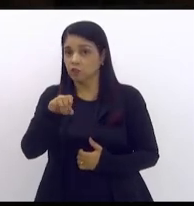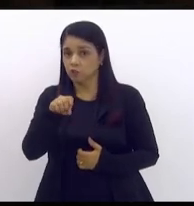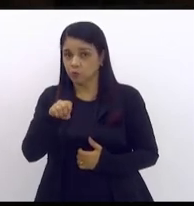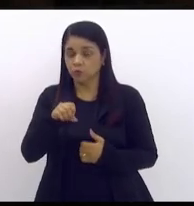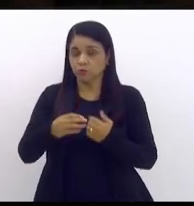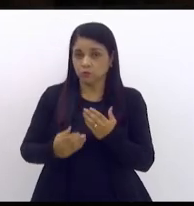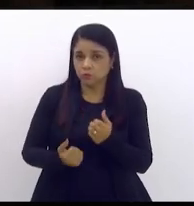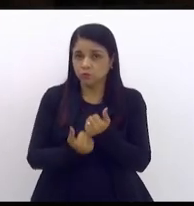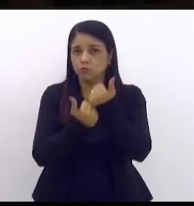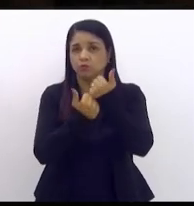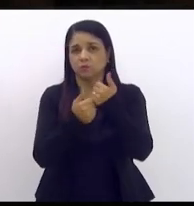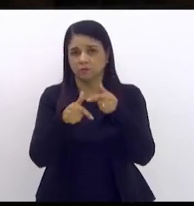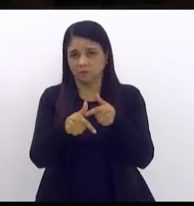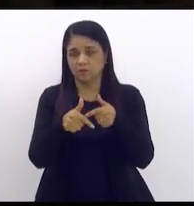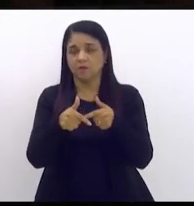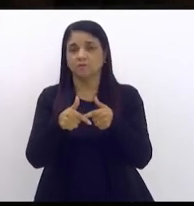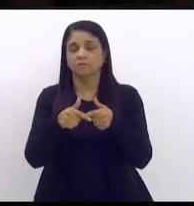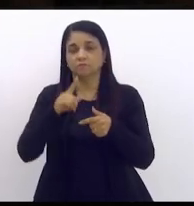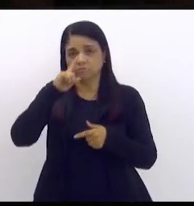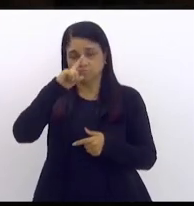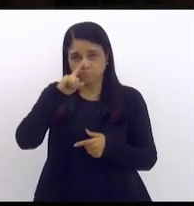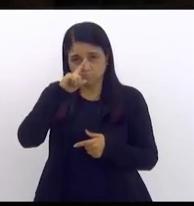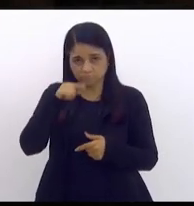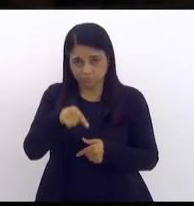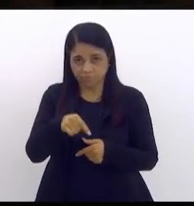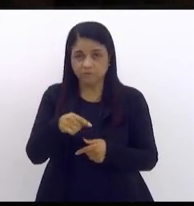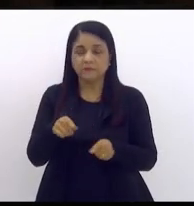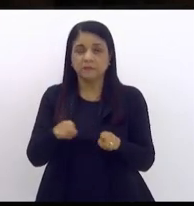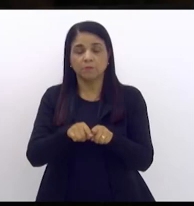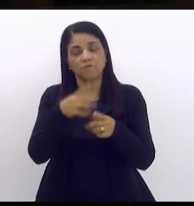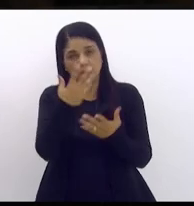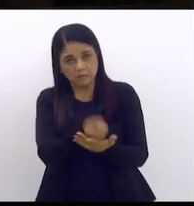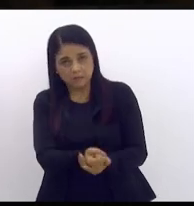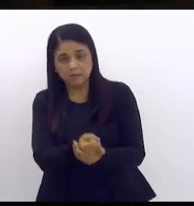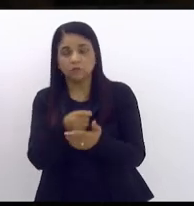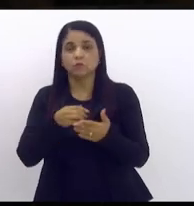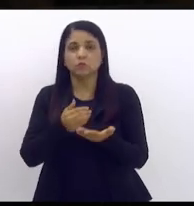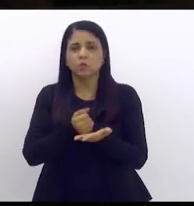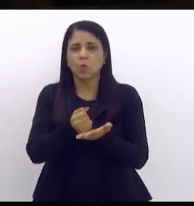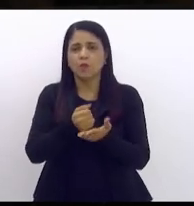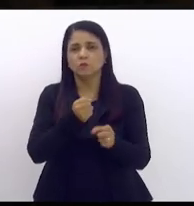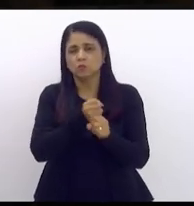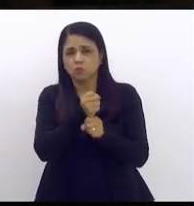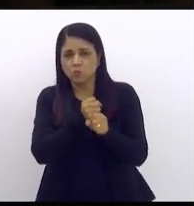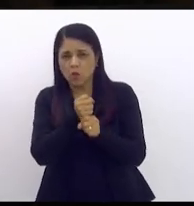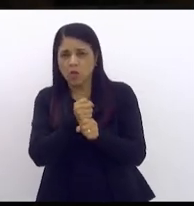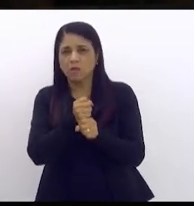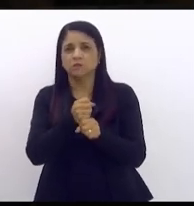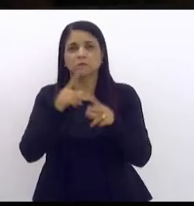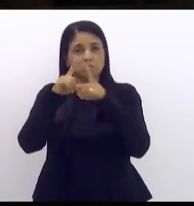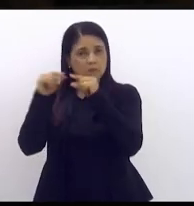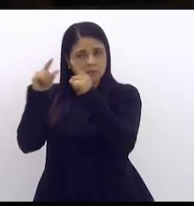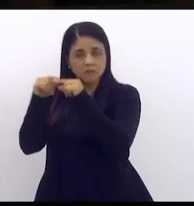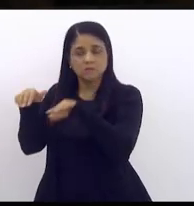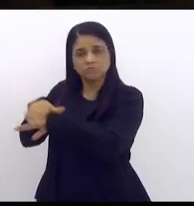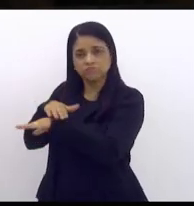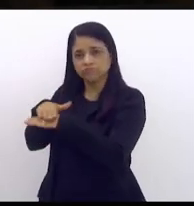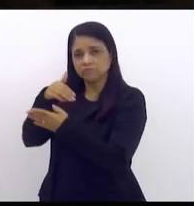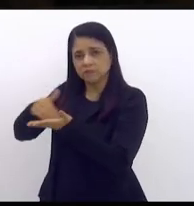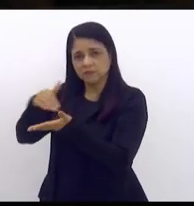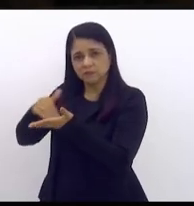de redução de risco, isso foi contemplado. Estive no início do ano em Brasília, conversei com o secretário de Assuntos